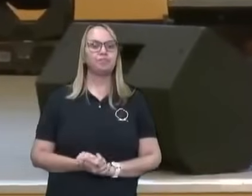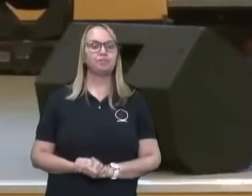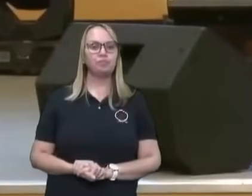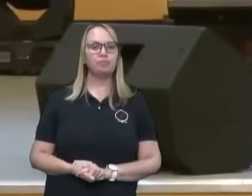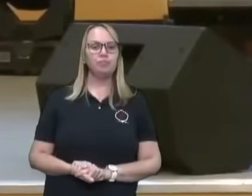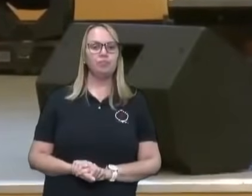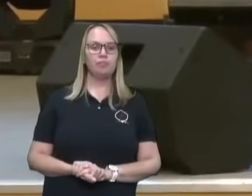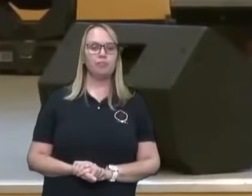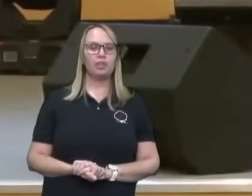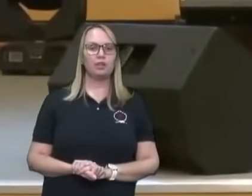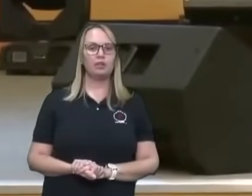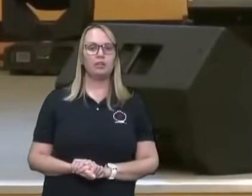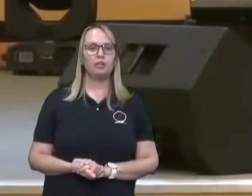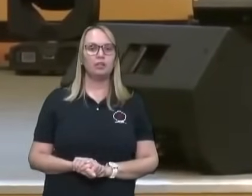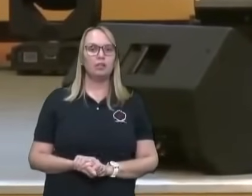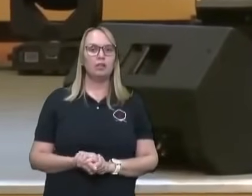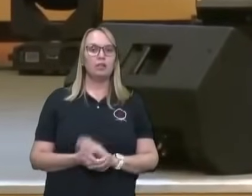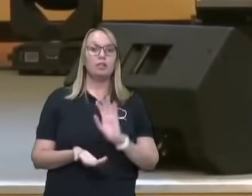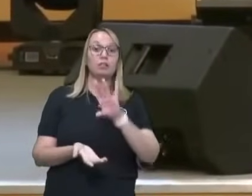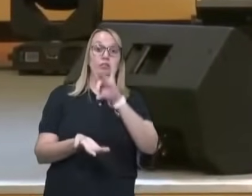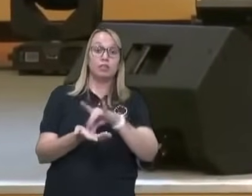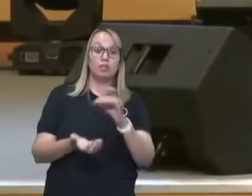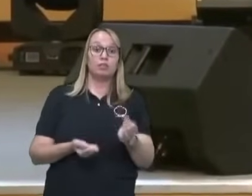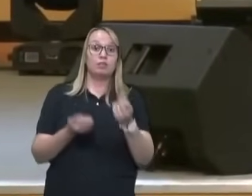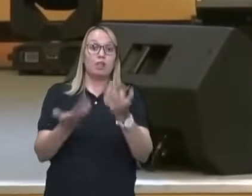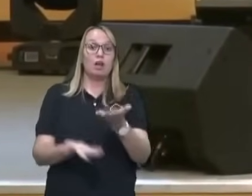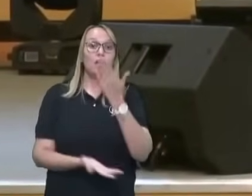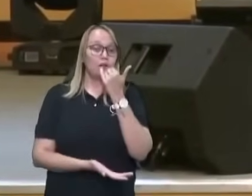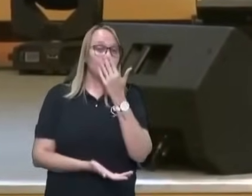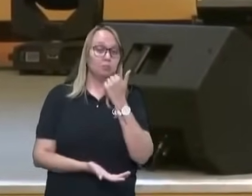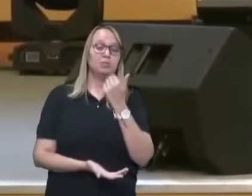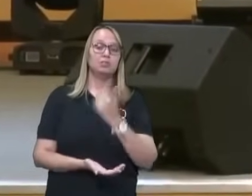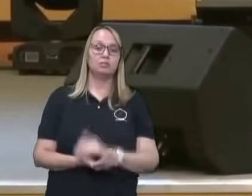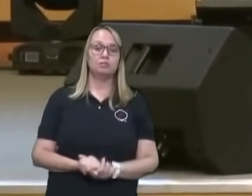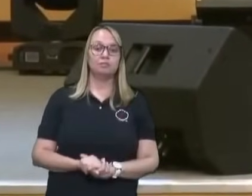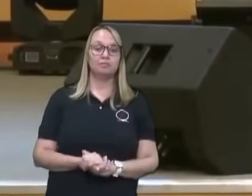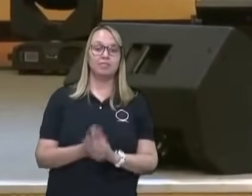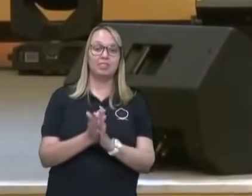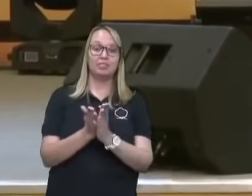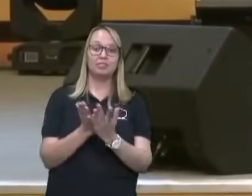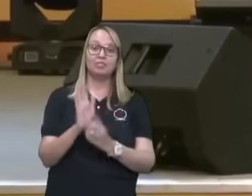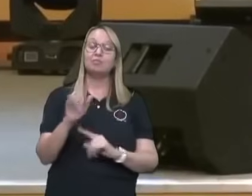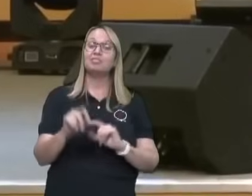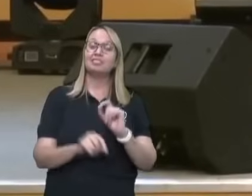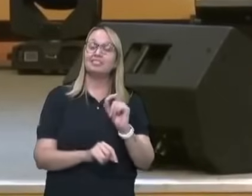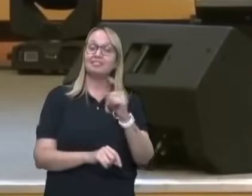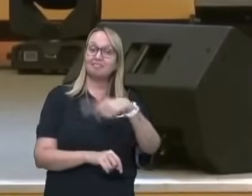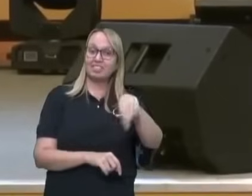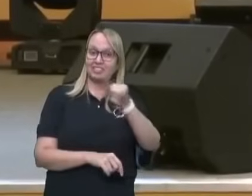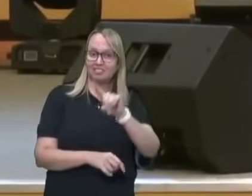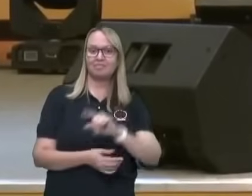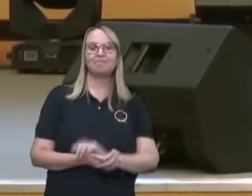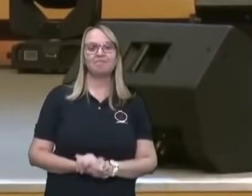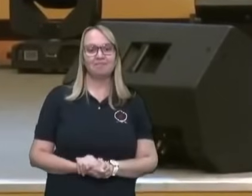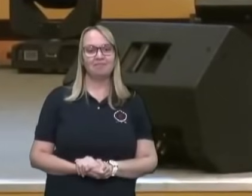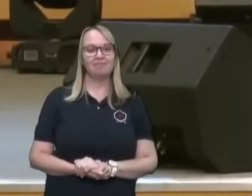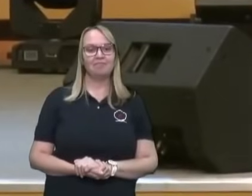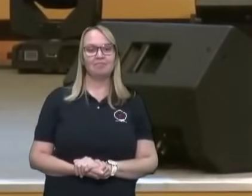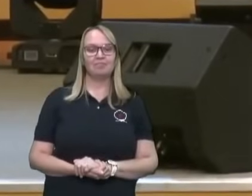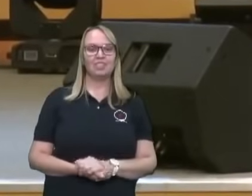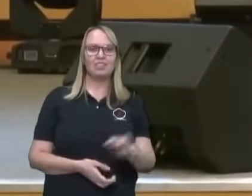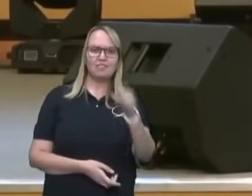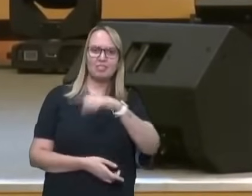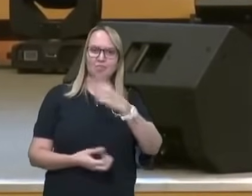tornam verdadeiras fábricas de alimento. Olha o que, que a Bíblia está dizendo que você é. Você vai